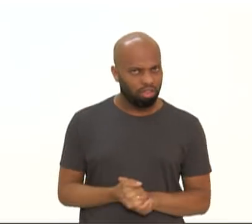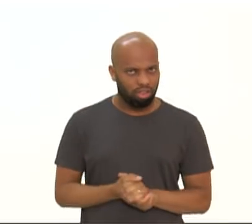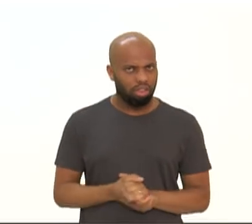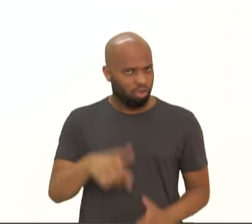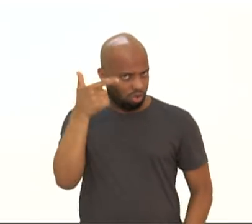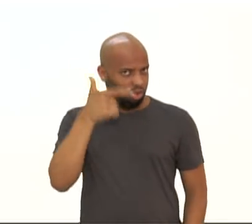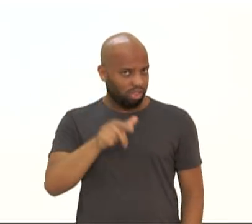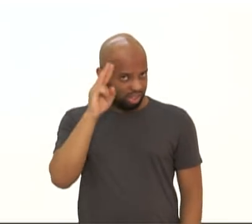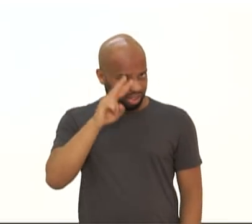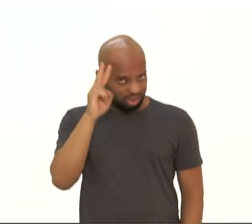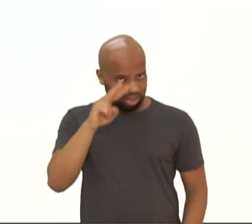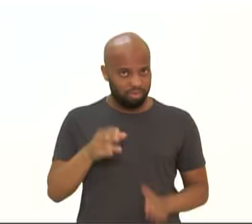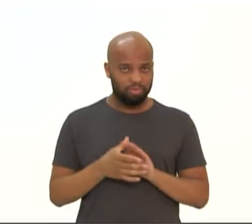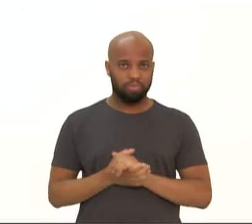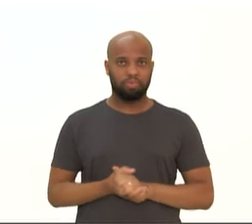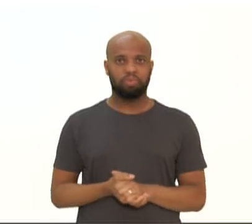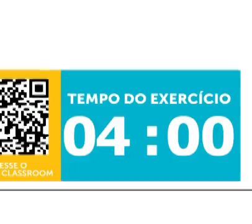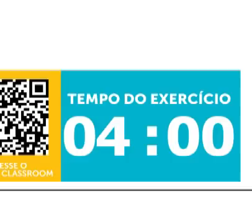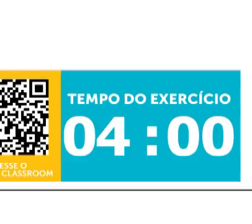Você consegue lembrar?